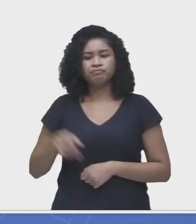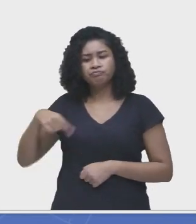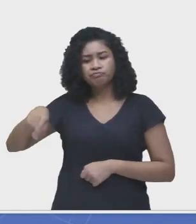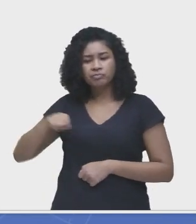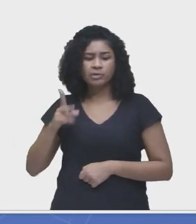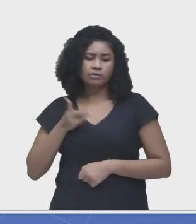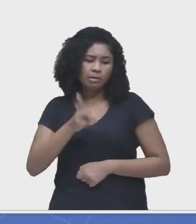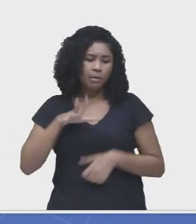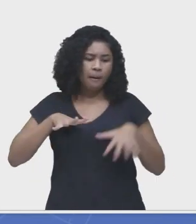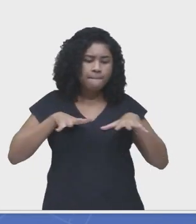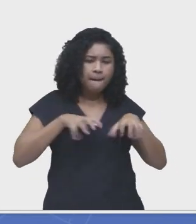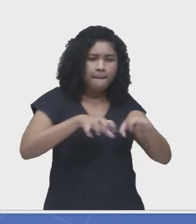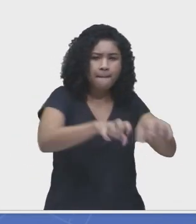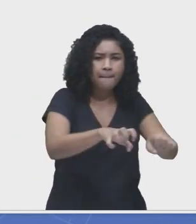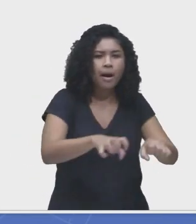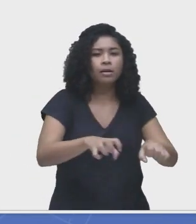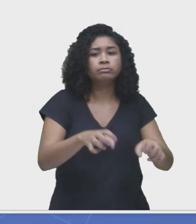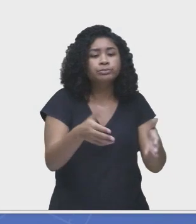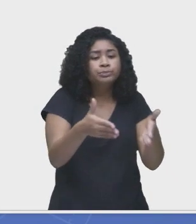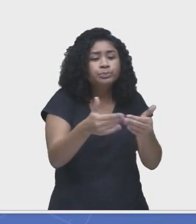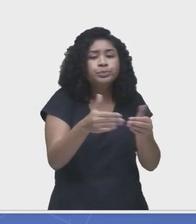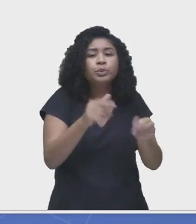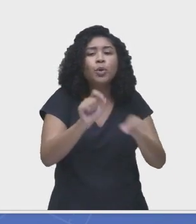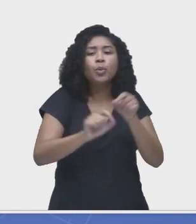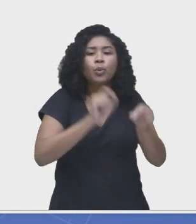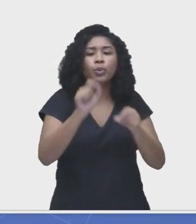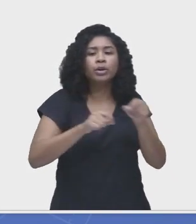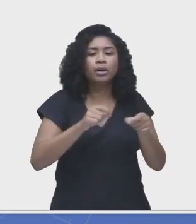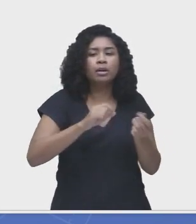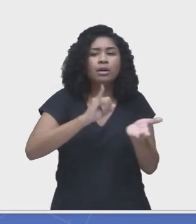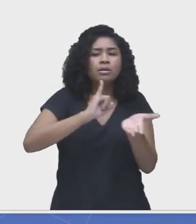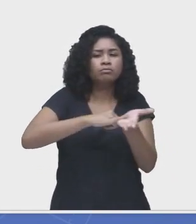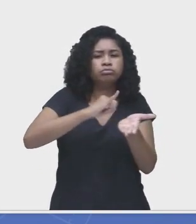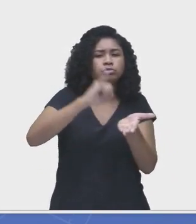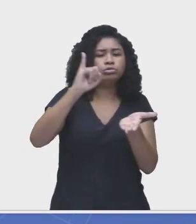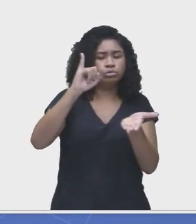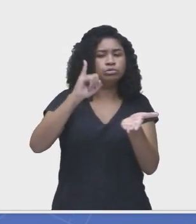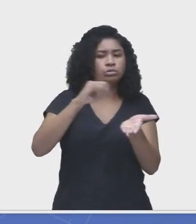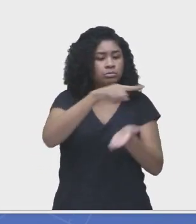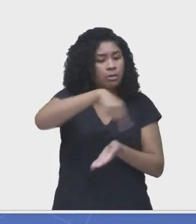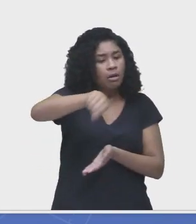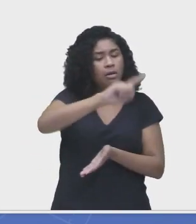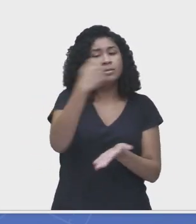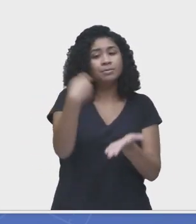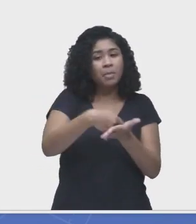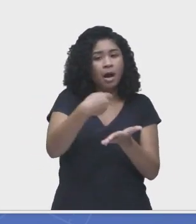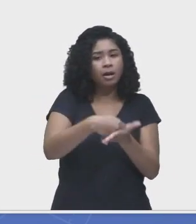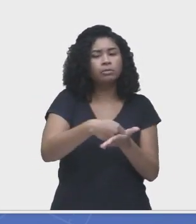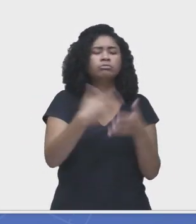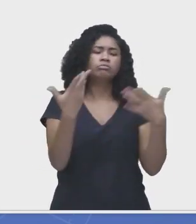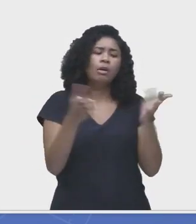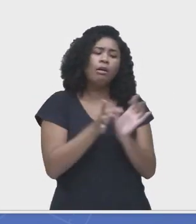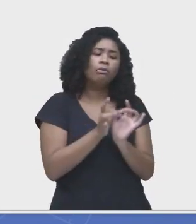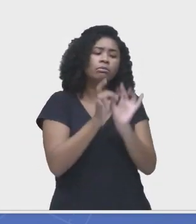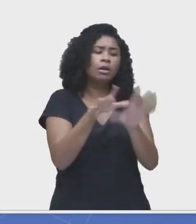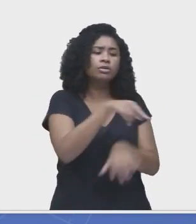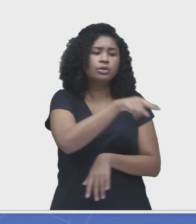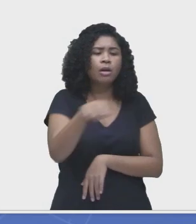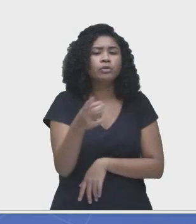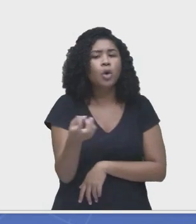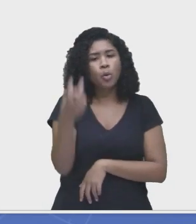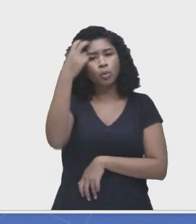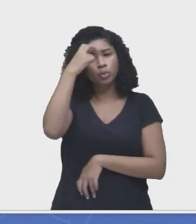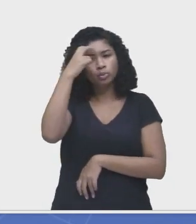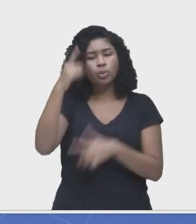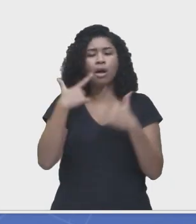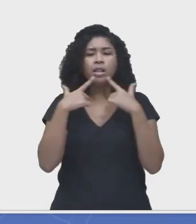cobravam impostos. Os seus imperadores permitiam que aquele povo mantivesse a sua cultura e a sua língua. Então isso era uma forma de